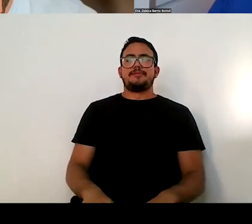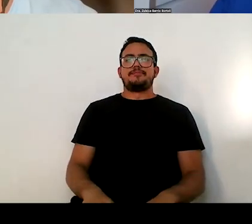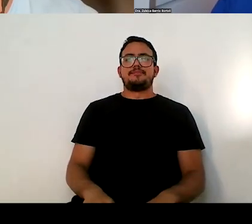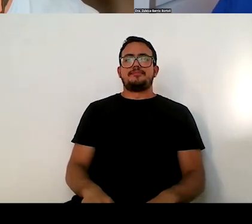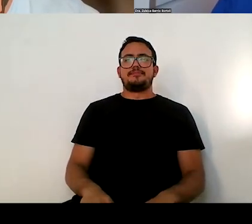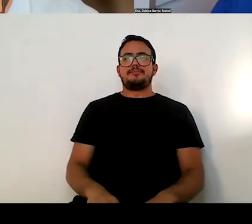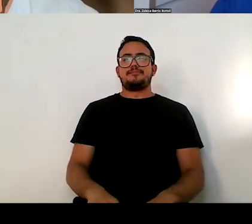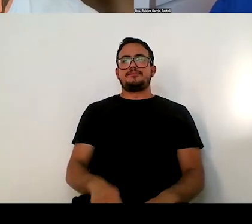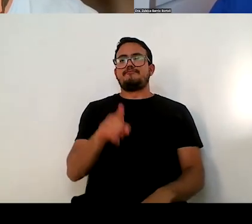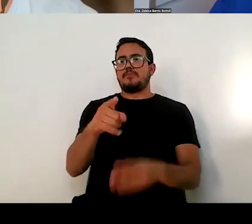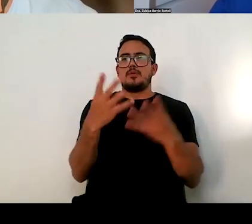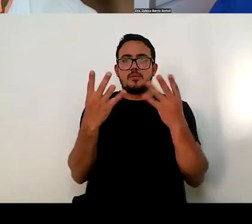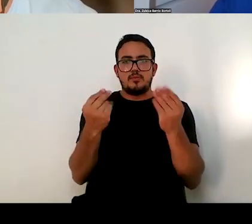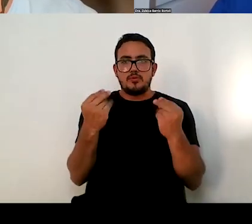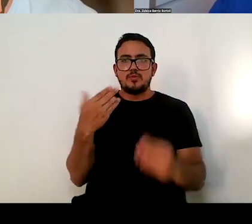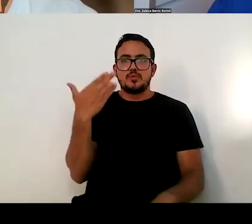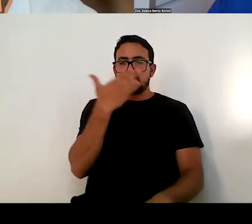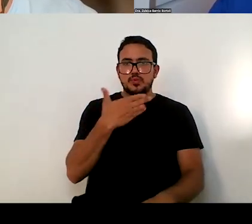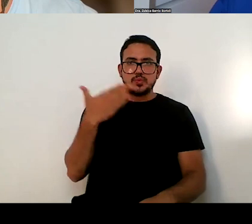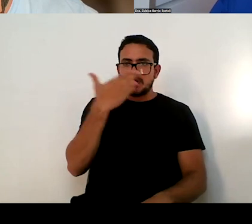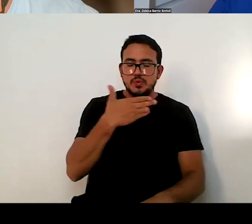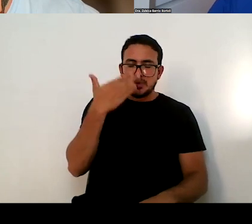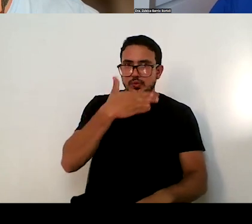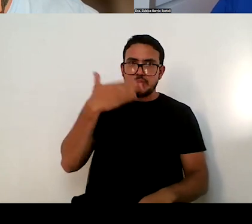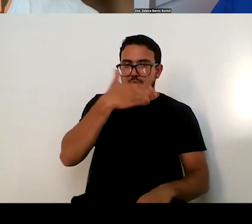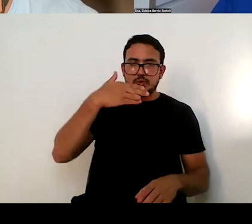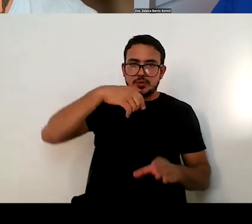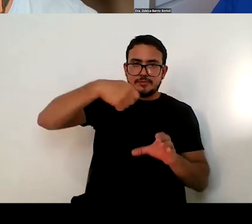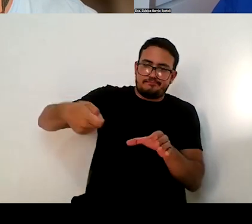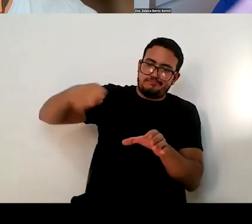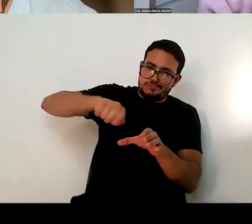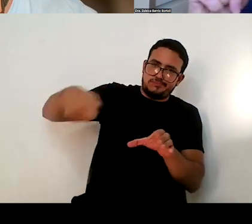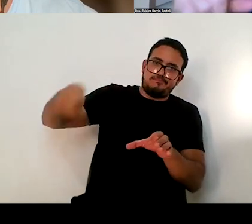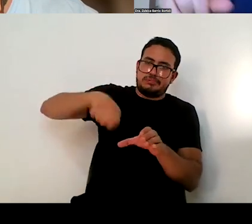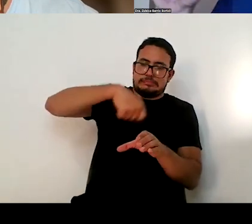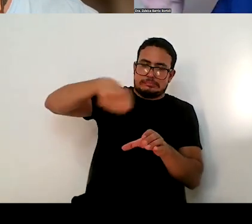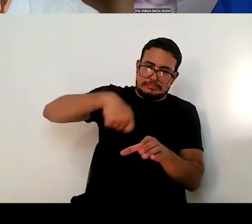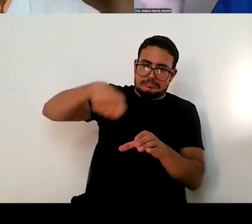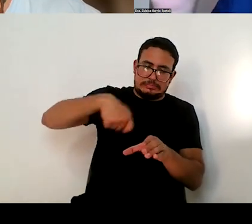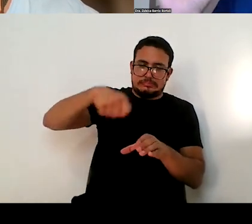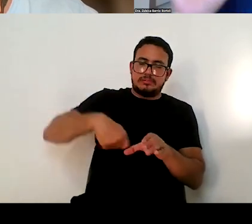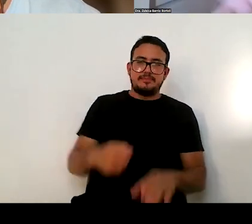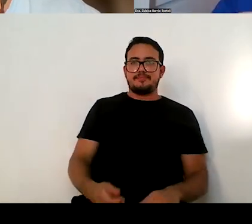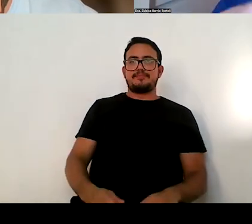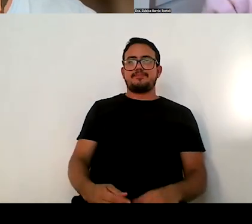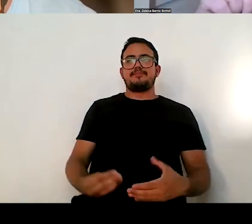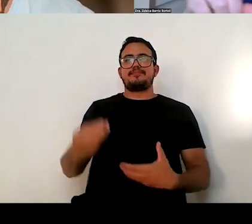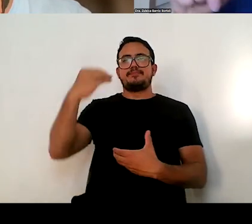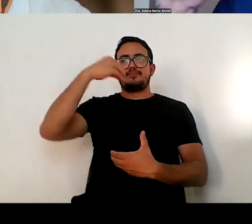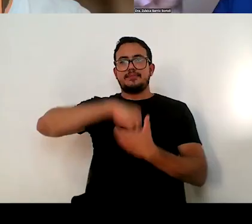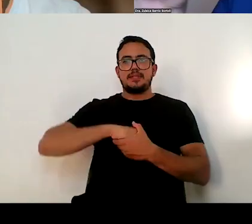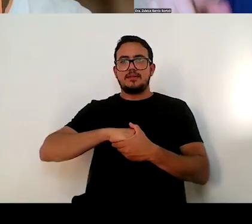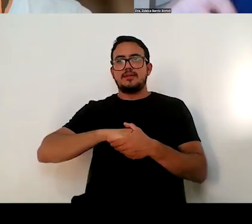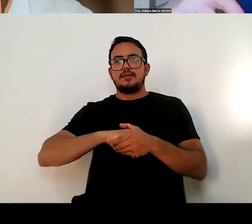ficar tomando muito açúcar, o açúcar, ele faz picos de insulina. Esses picos